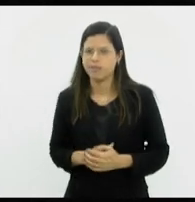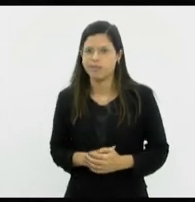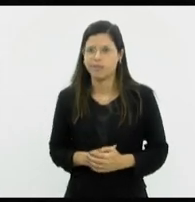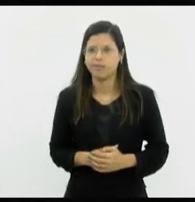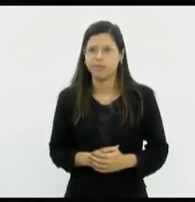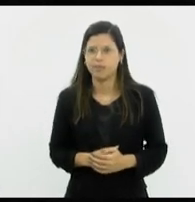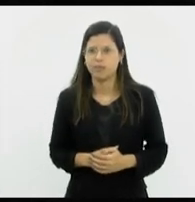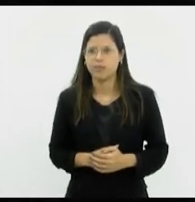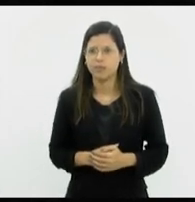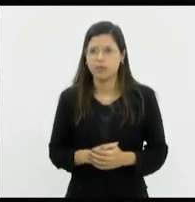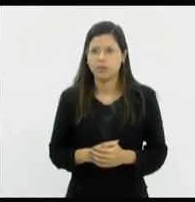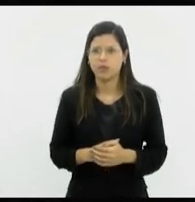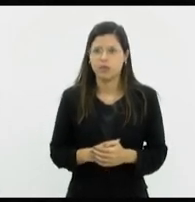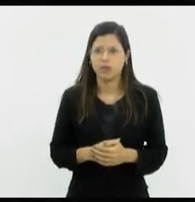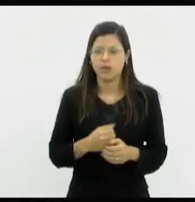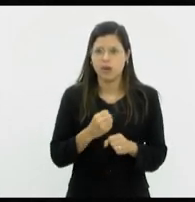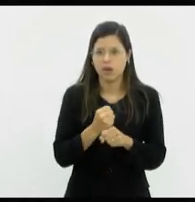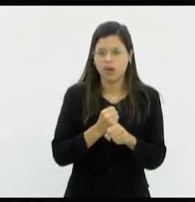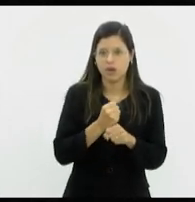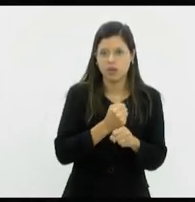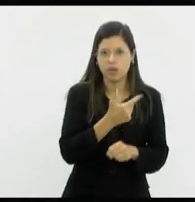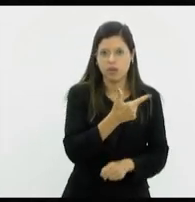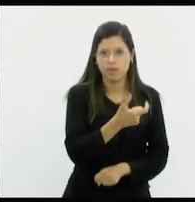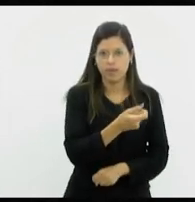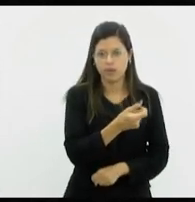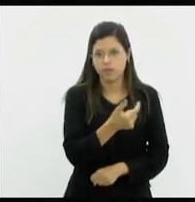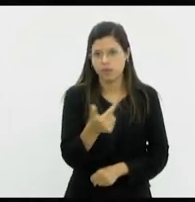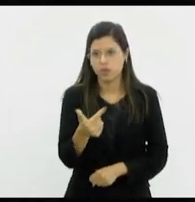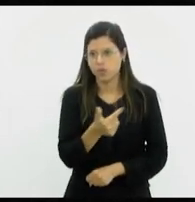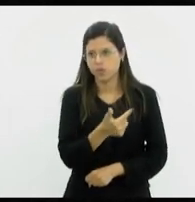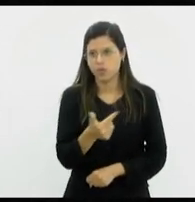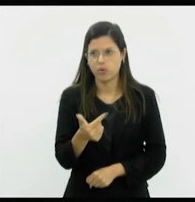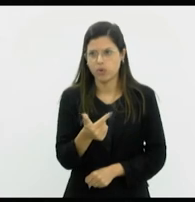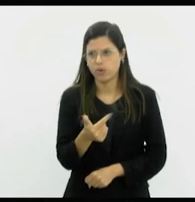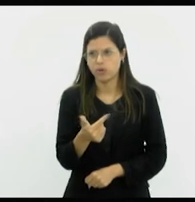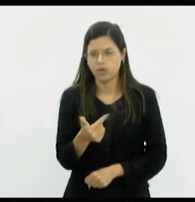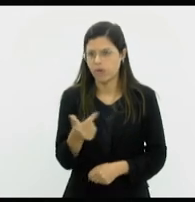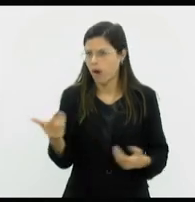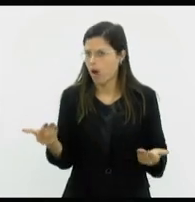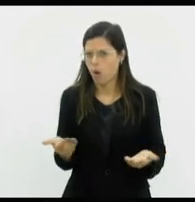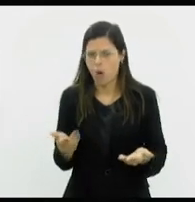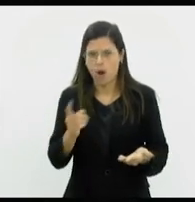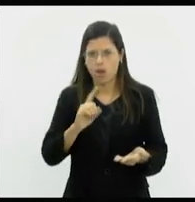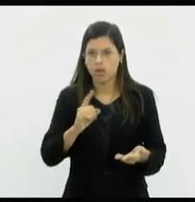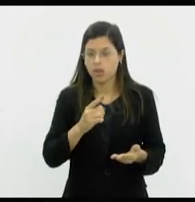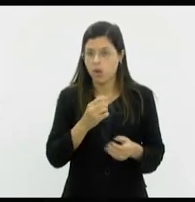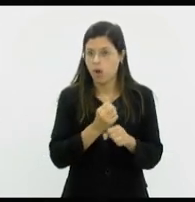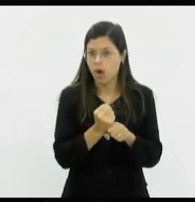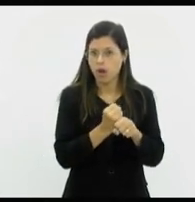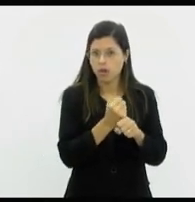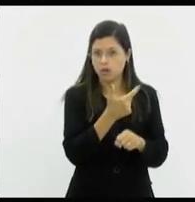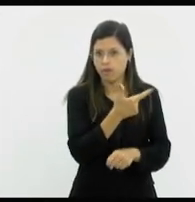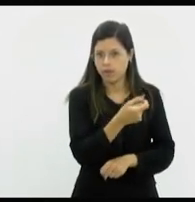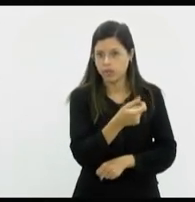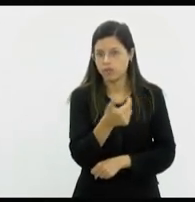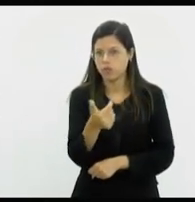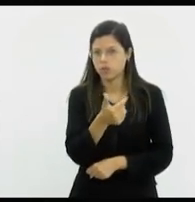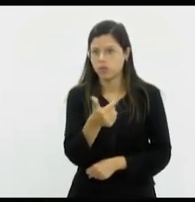ano de 2022, não foi agora não, foi no ano de